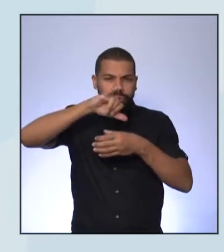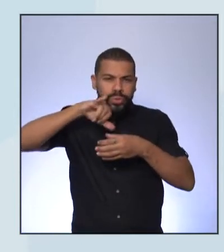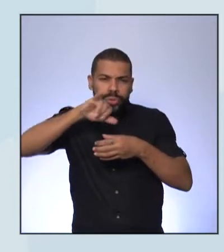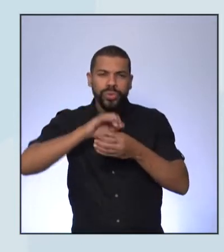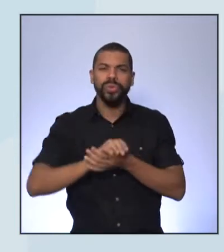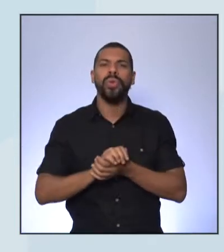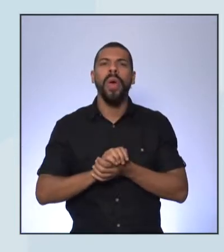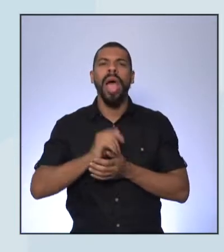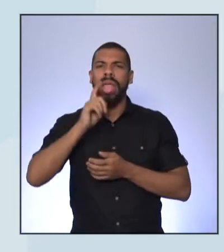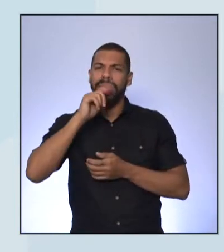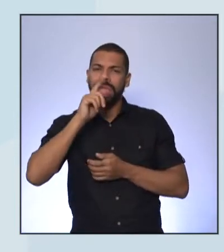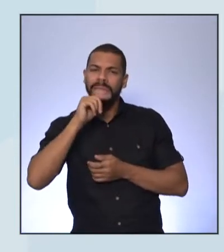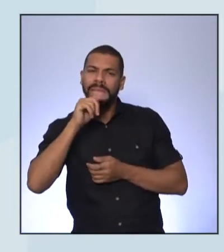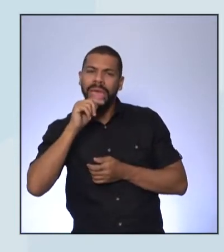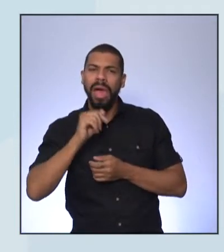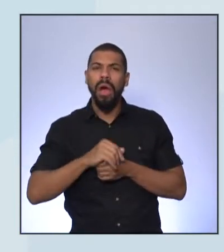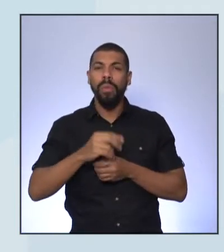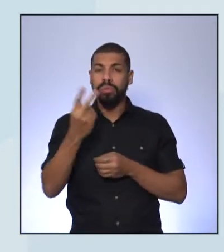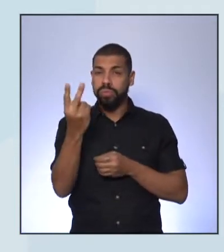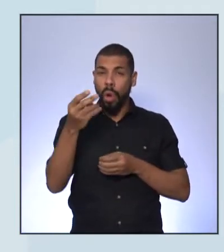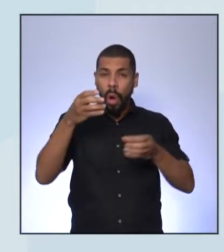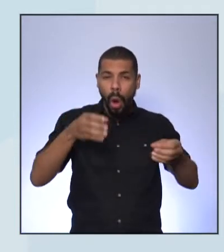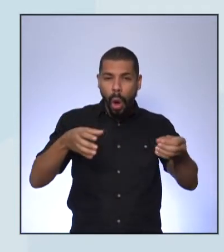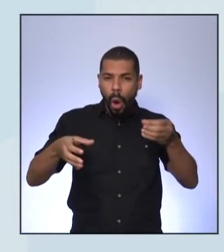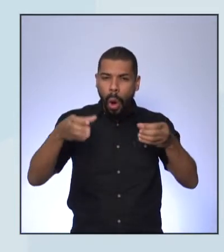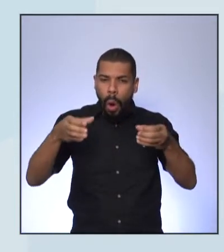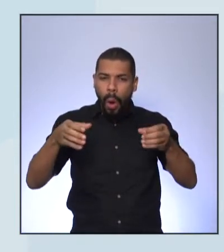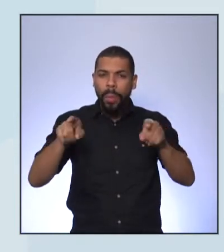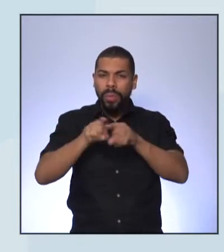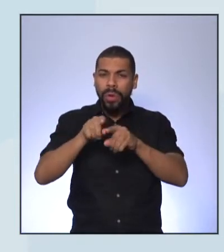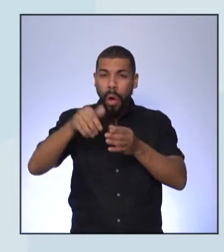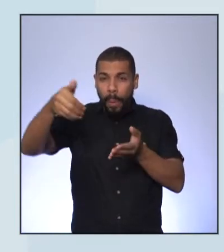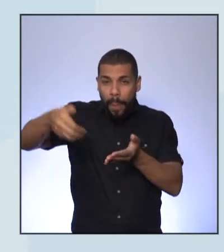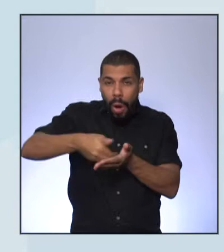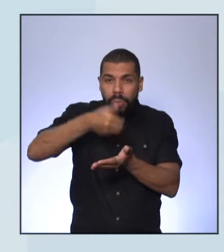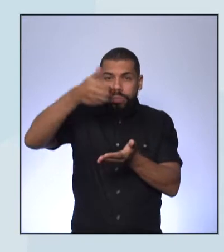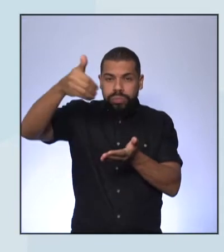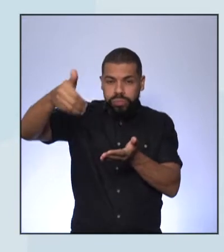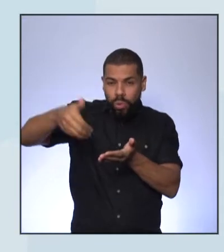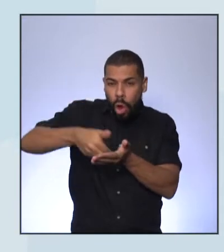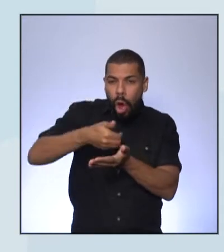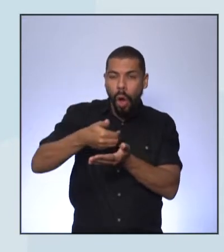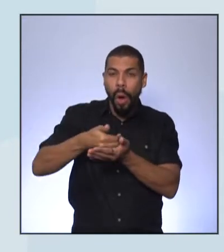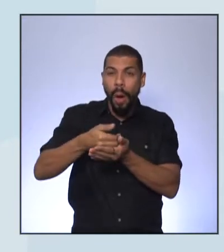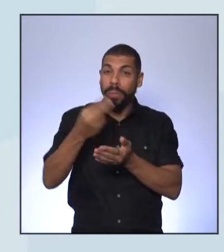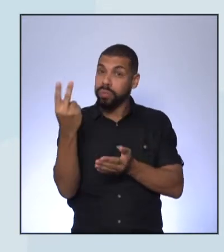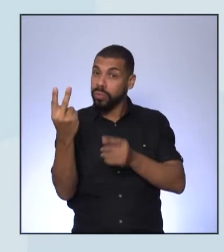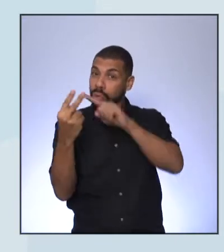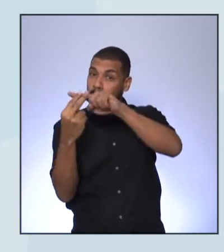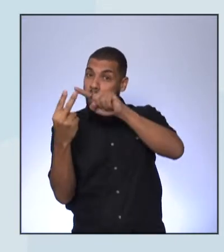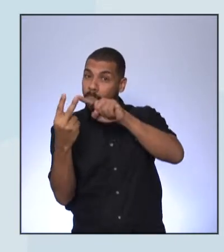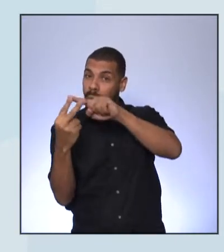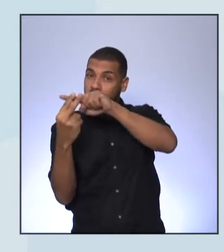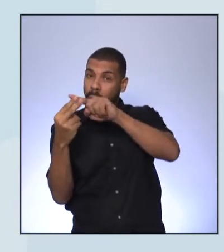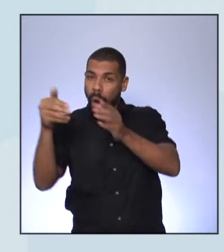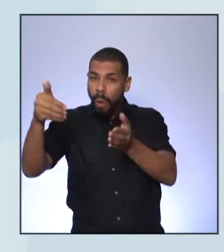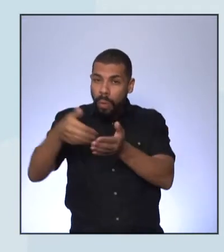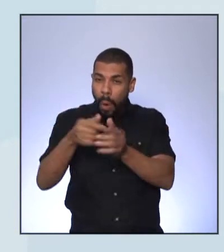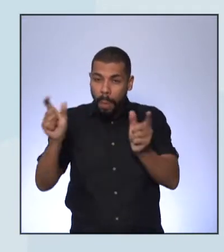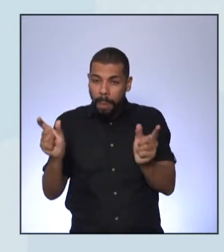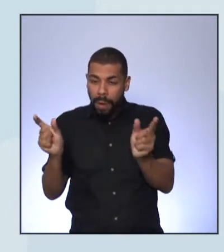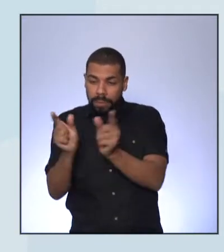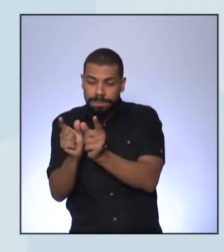água, 2 copos transparentes, 2 colheres, 1 colher de sopa, 1 colher de chá e um cronômetro